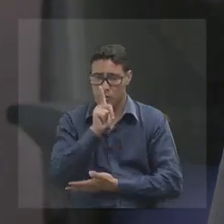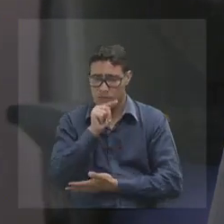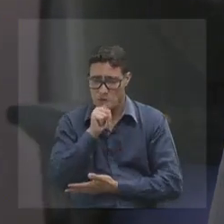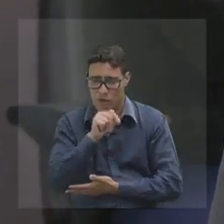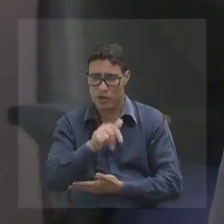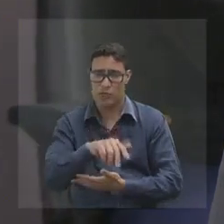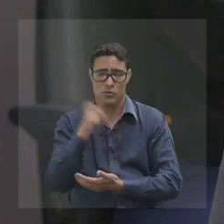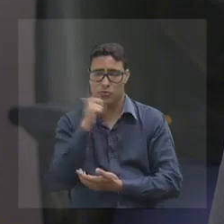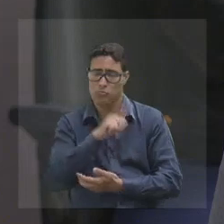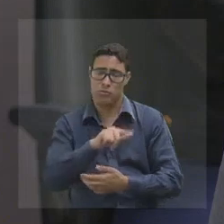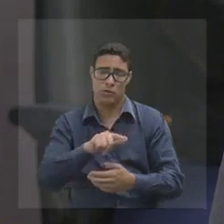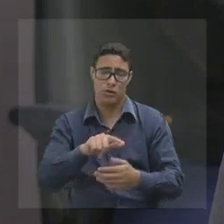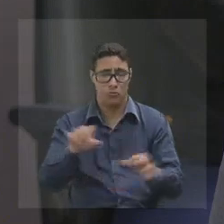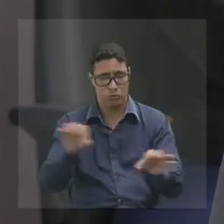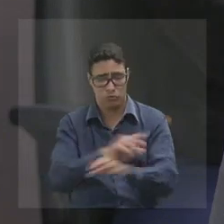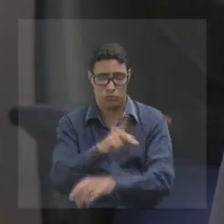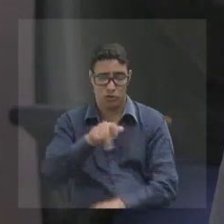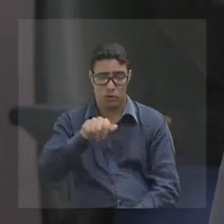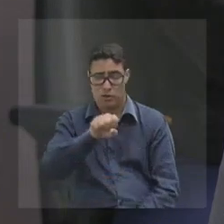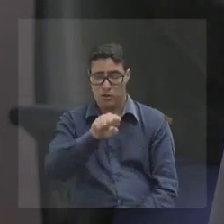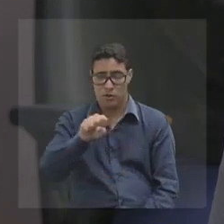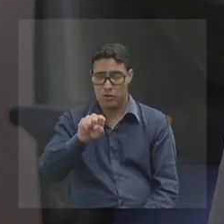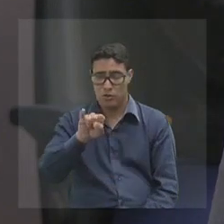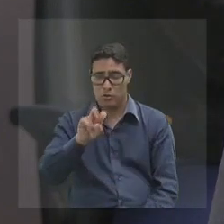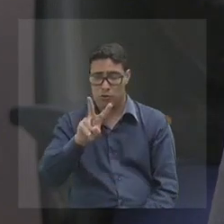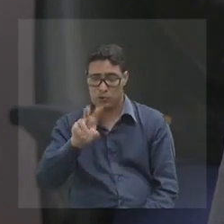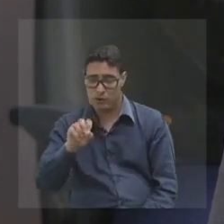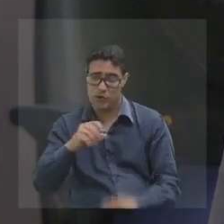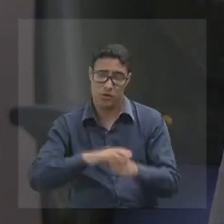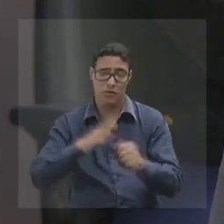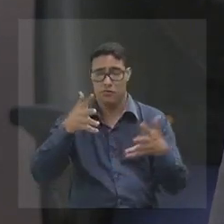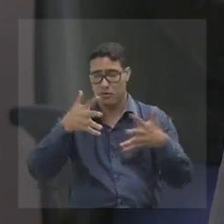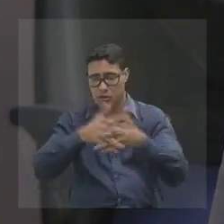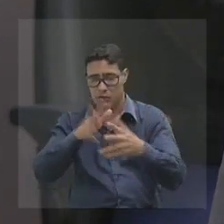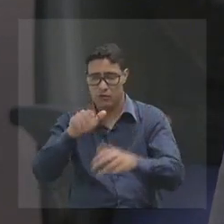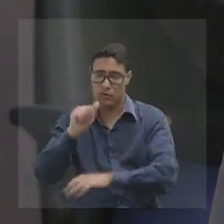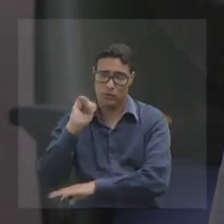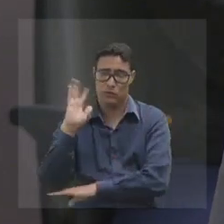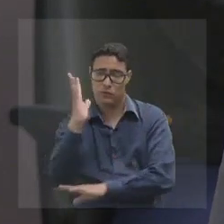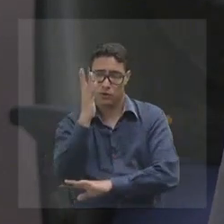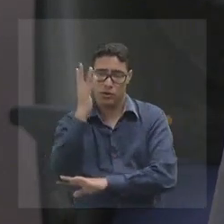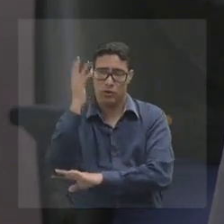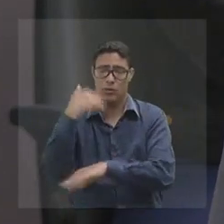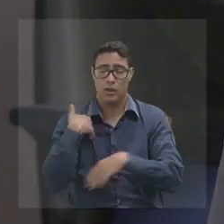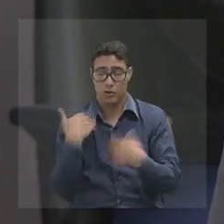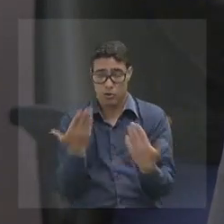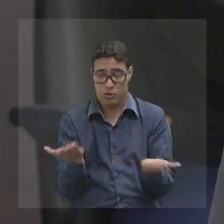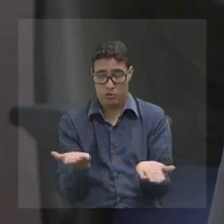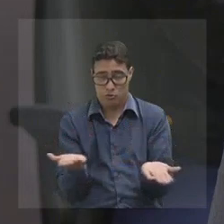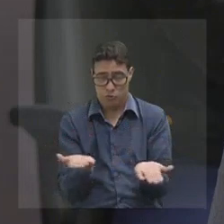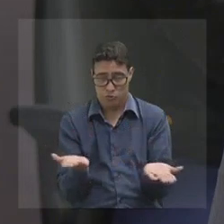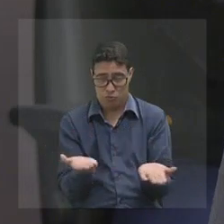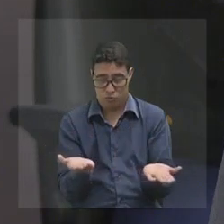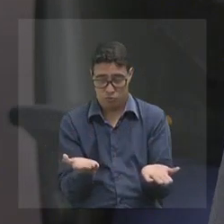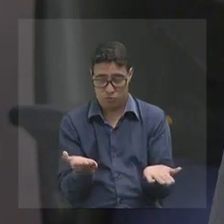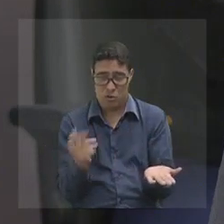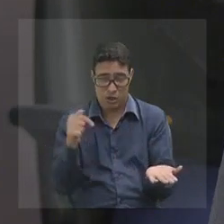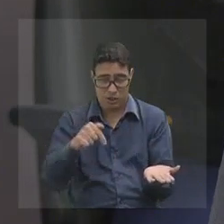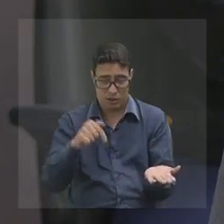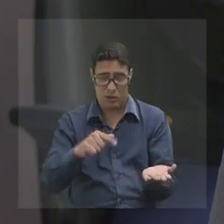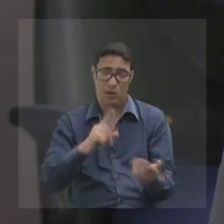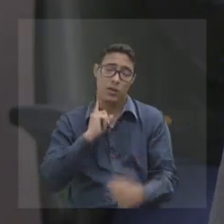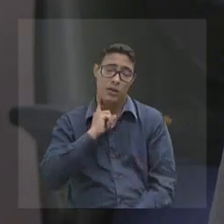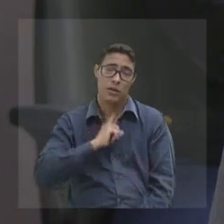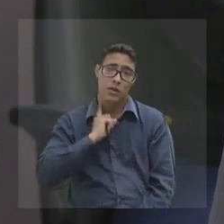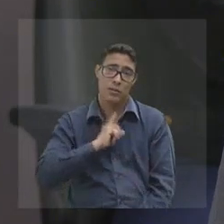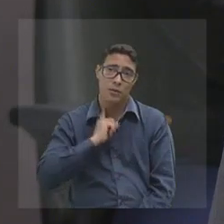concluir o passivo de autorização de intervenção Florestal E hoje nós temos impassivo no estado de Minas Gerais